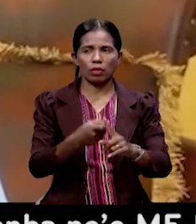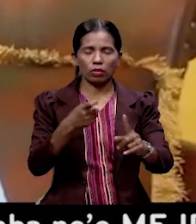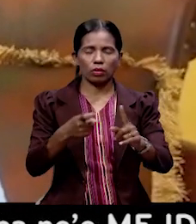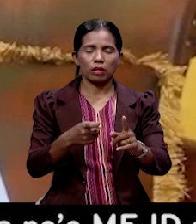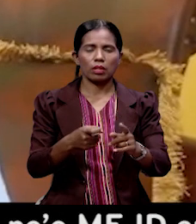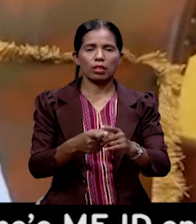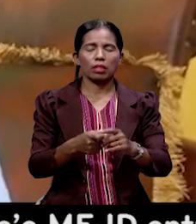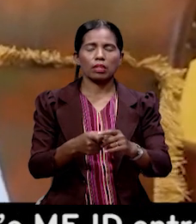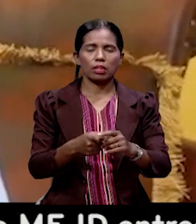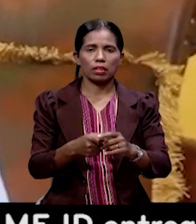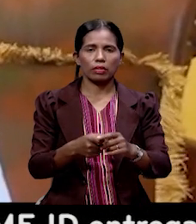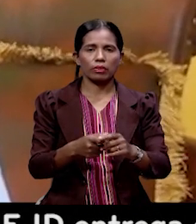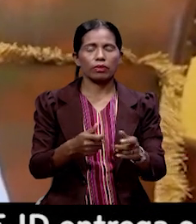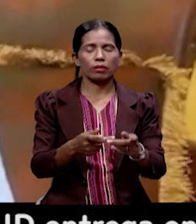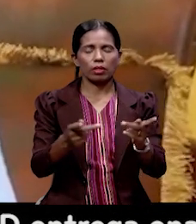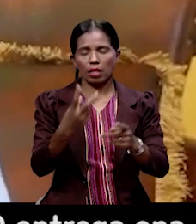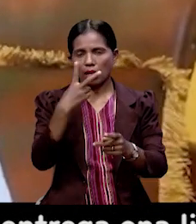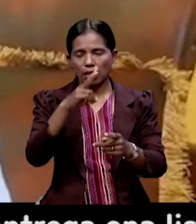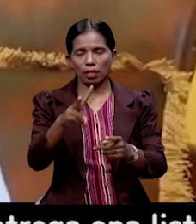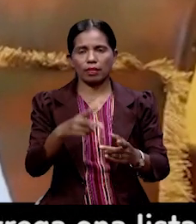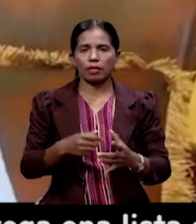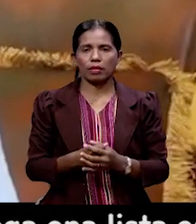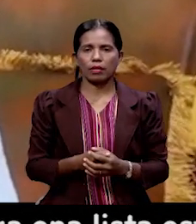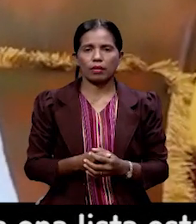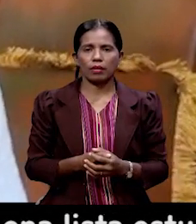nian e hare kataka